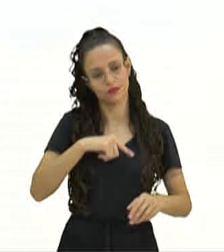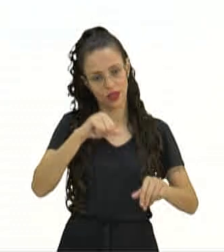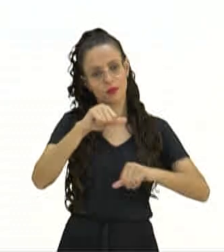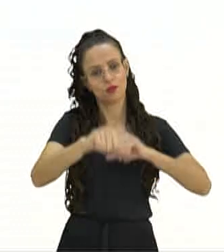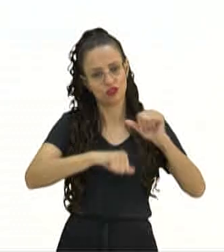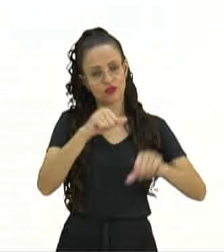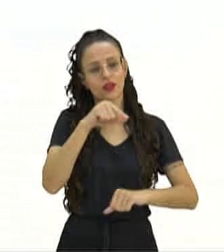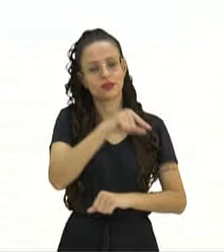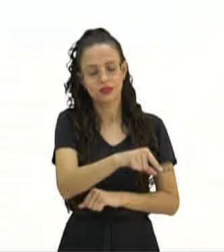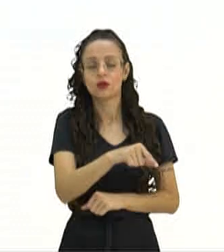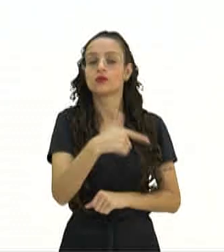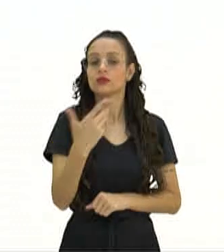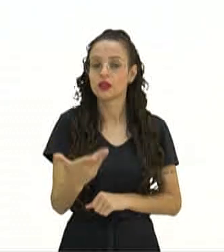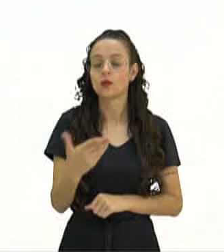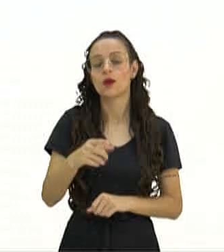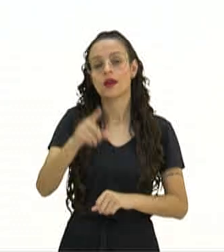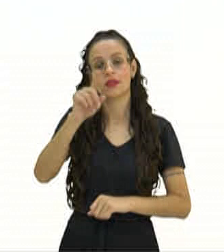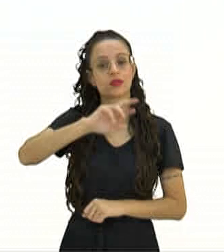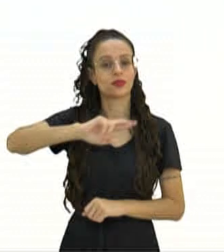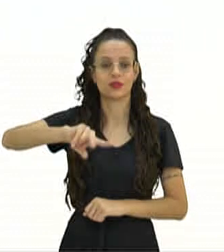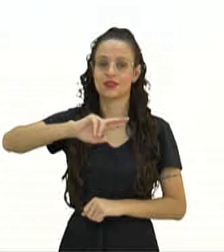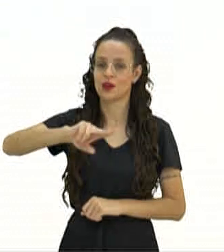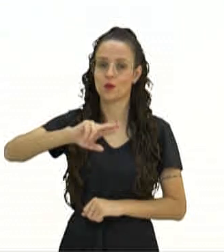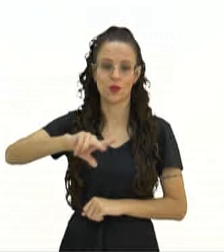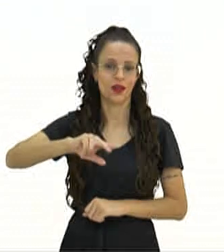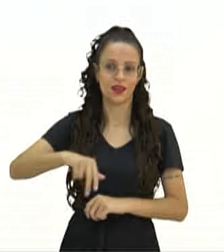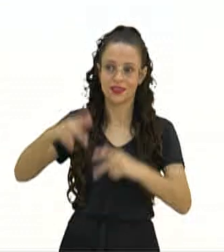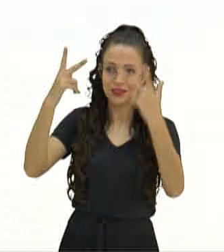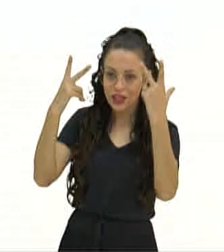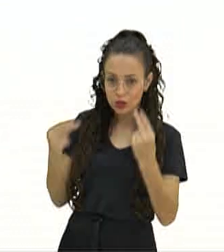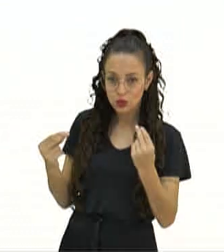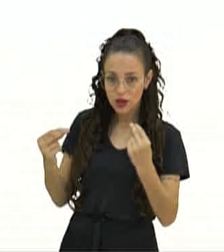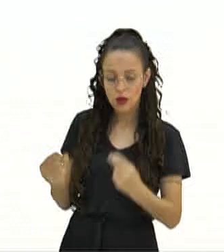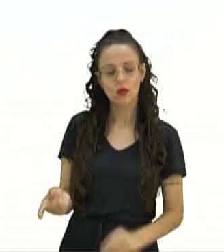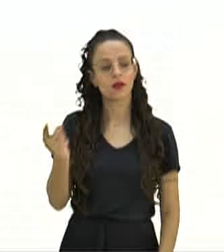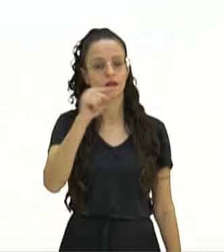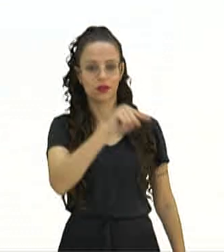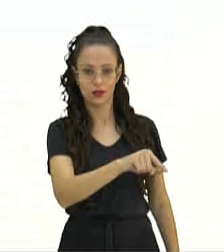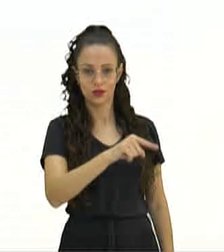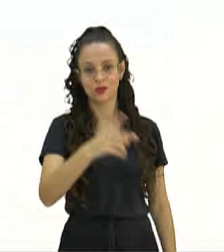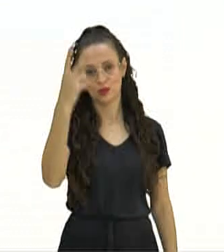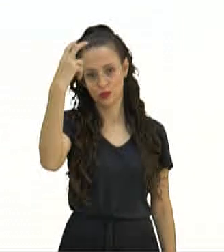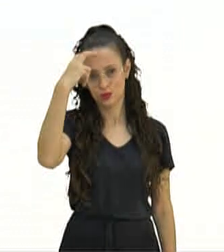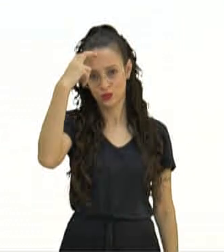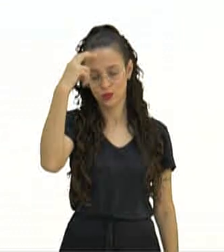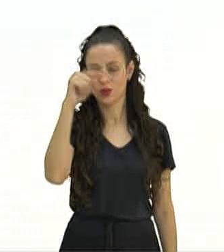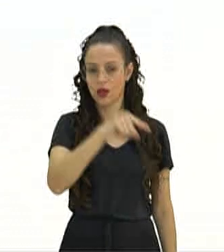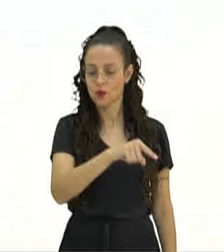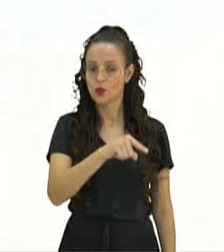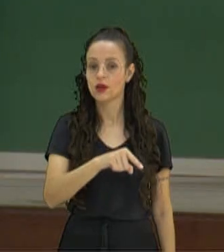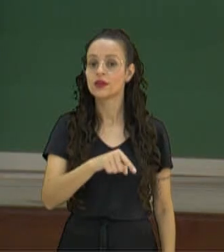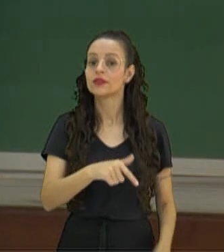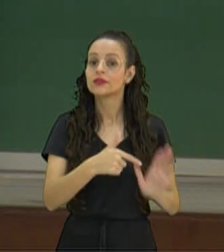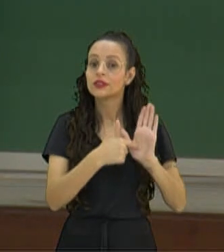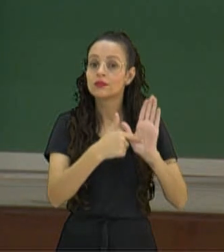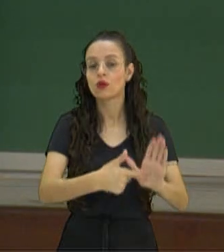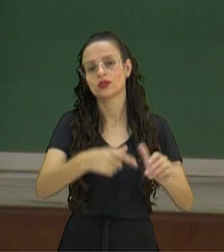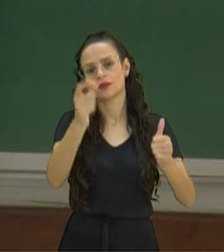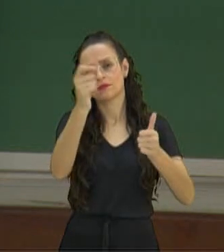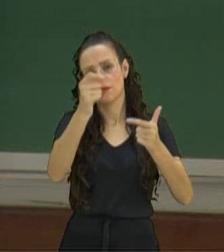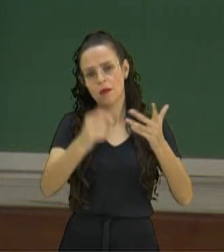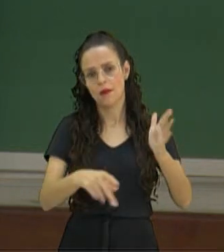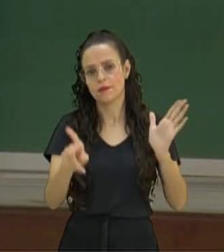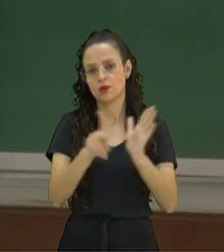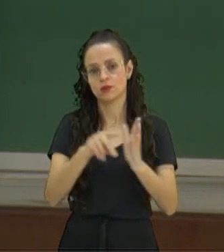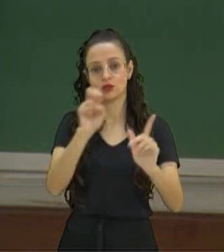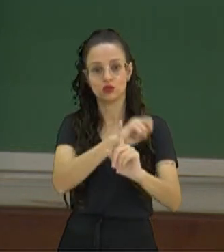naquele espaço natural e, portanto, não é mais uma paisagem natural, e sim uma paisagem cultural que reflete aspectos daquela